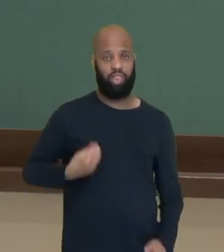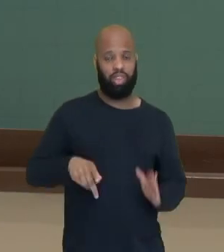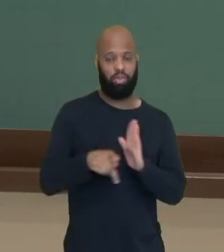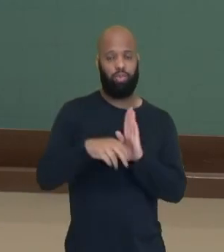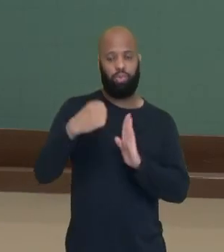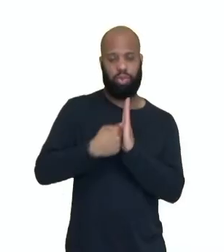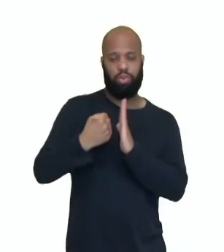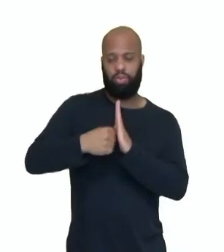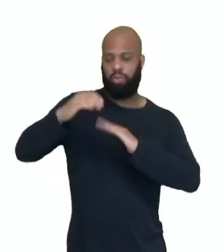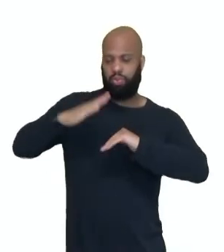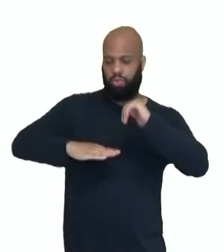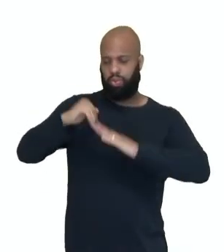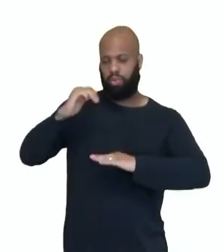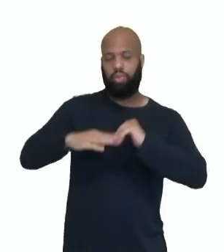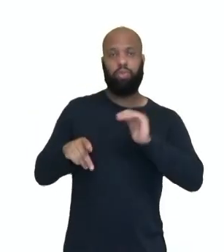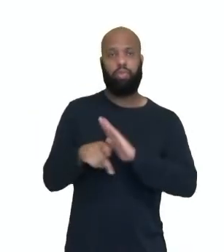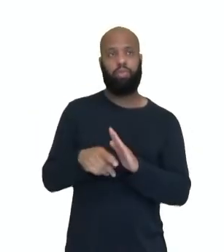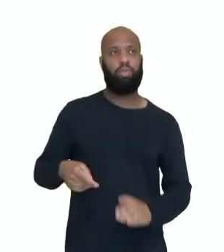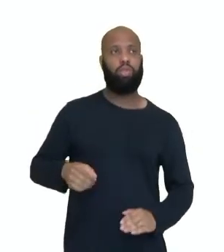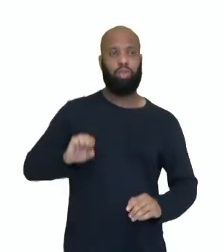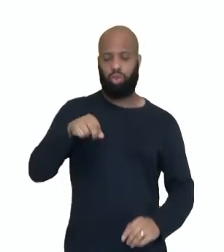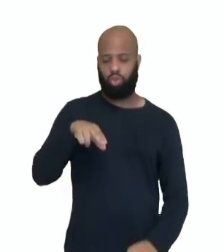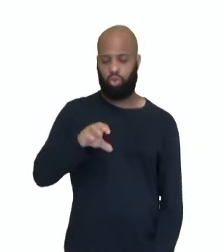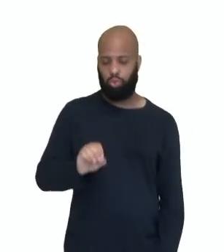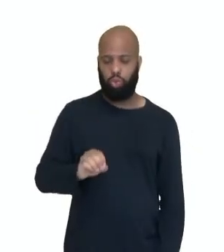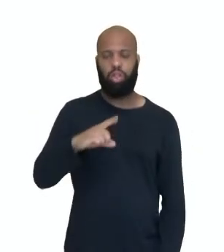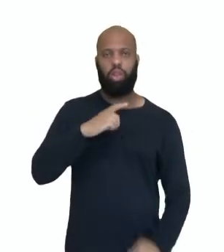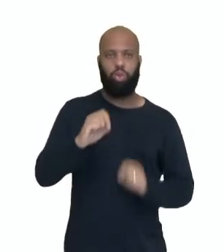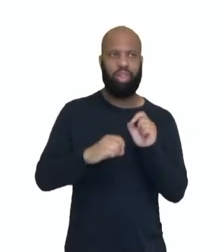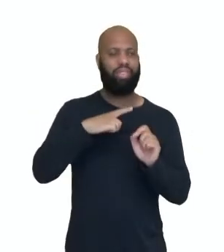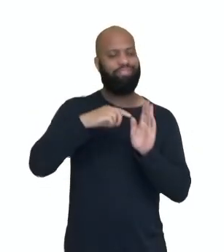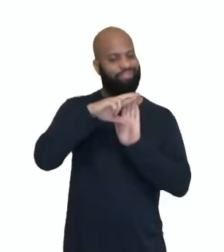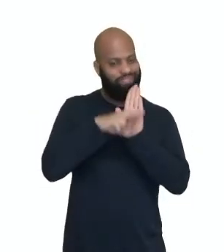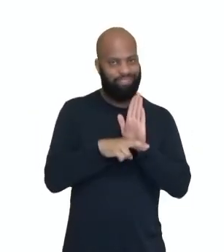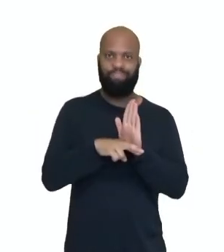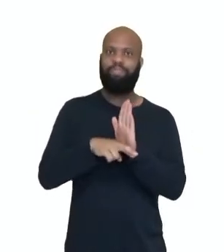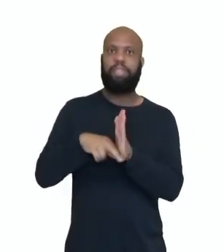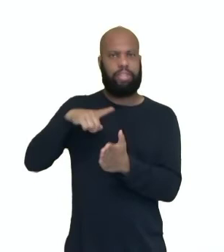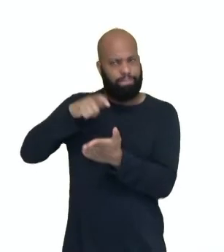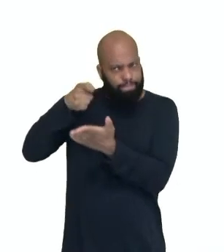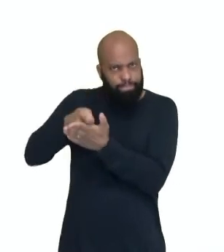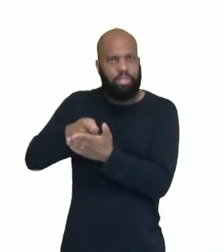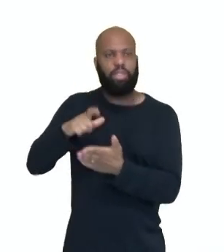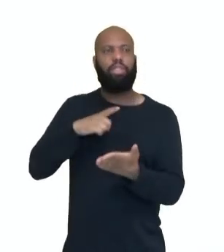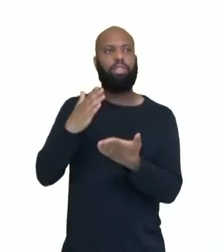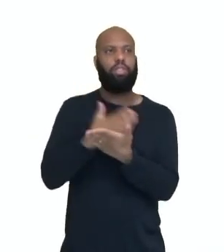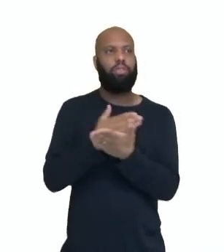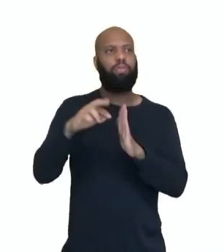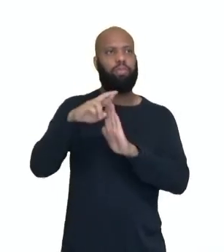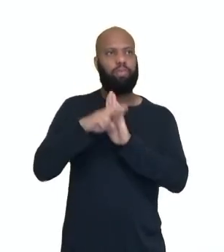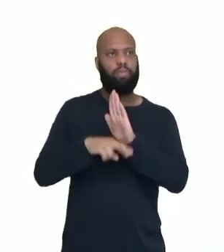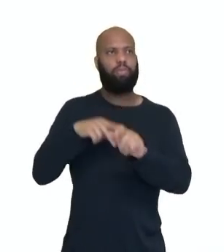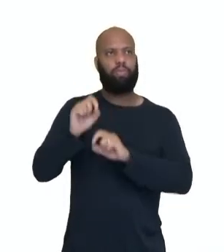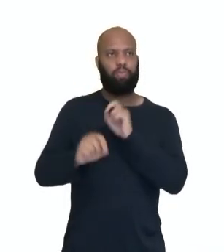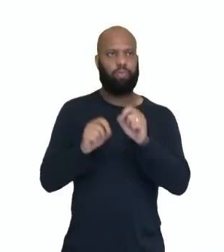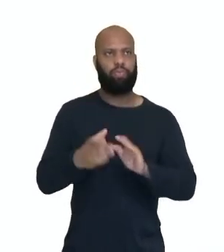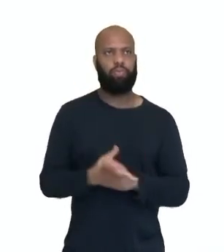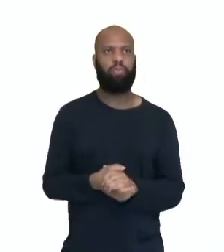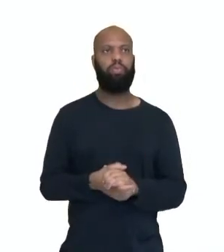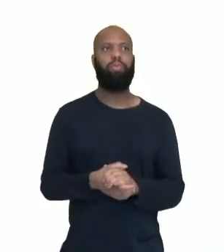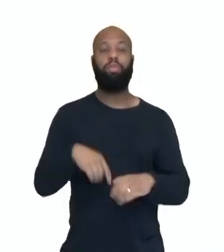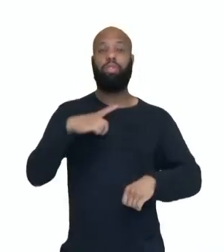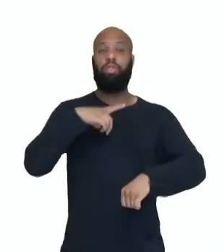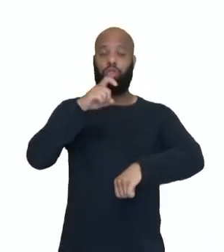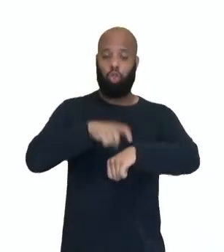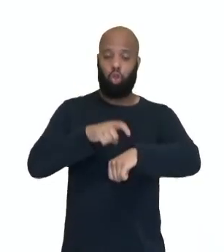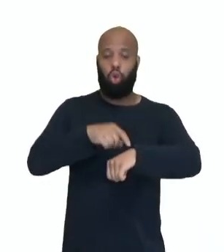de sumô é extremamente regrada e vinculada a regras rígidas. Algumas dessas regras, então. Os